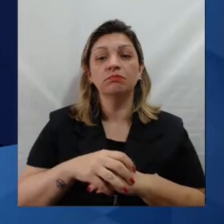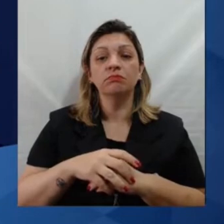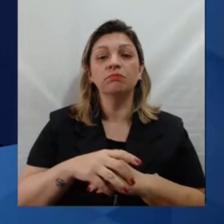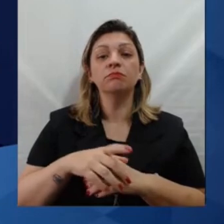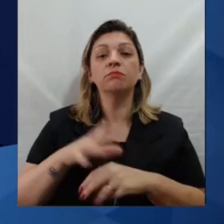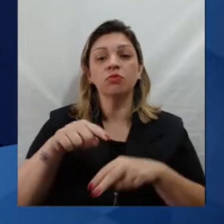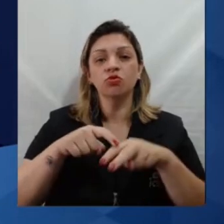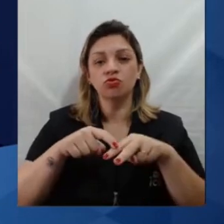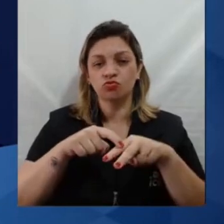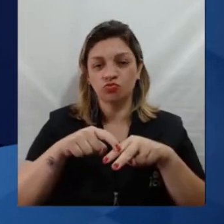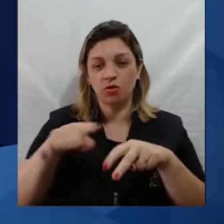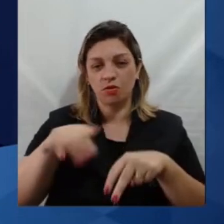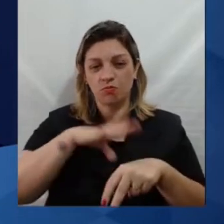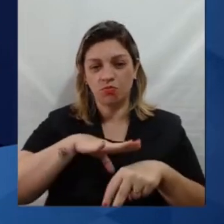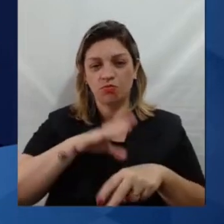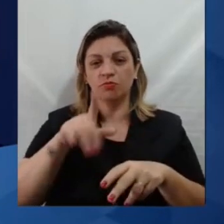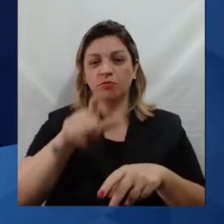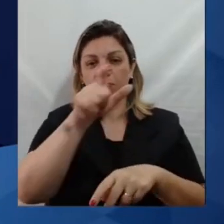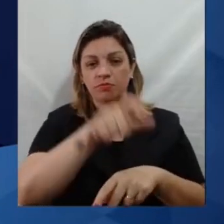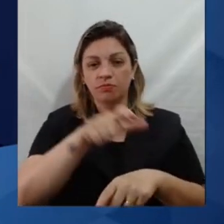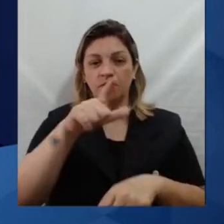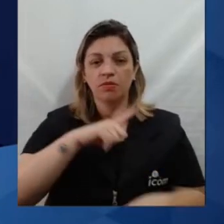em indivíduos com osteoartrite.